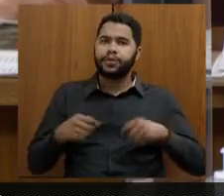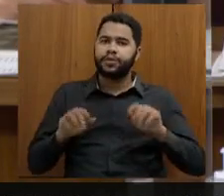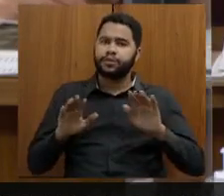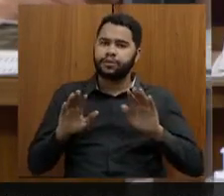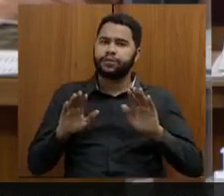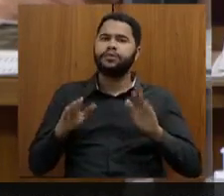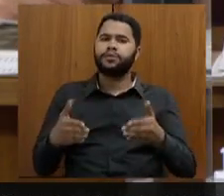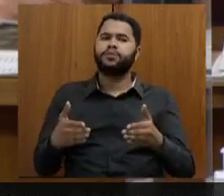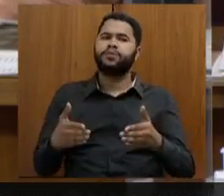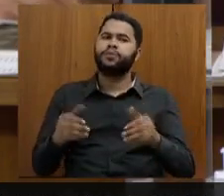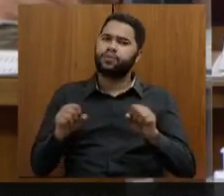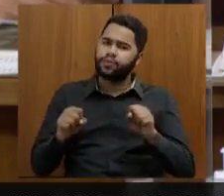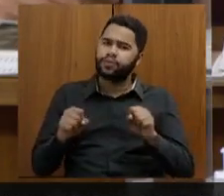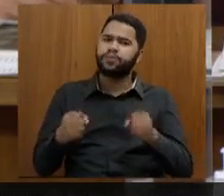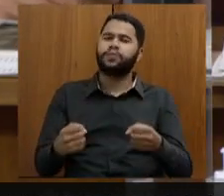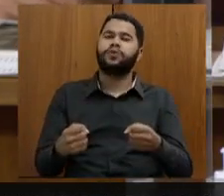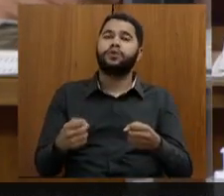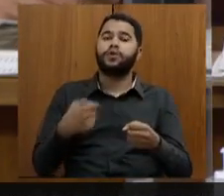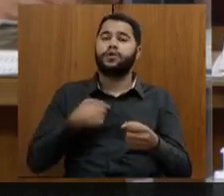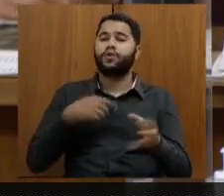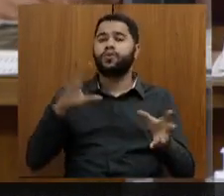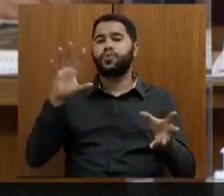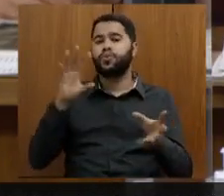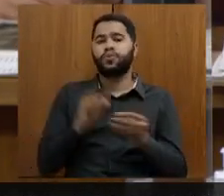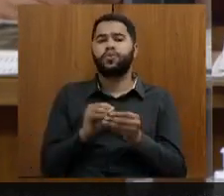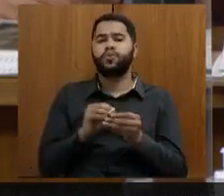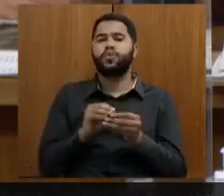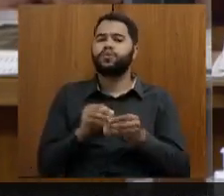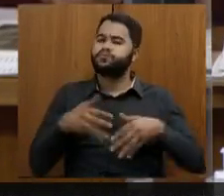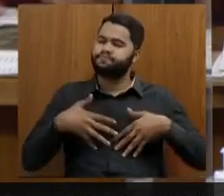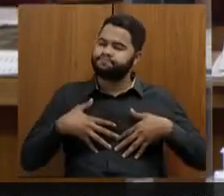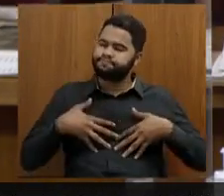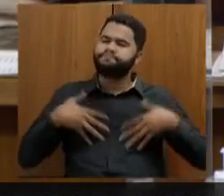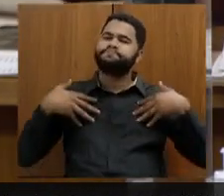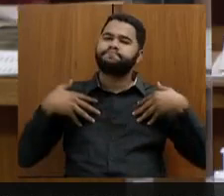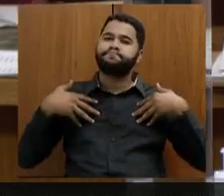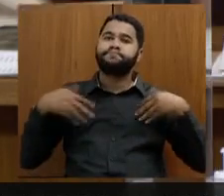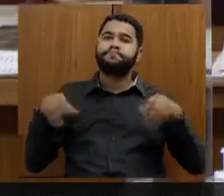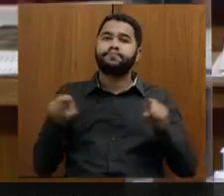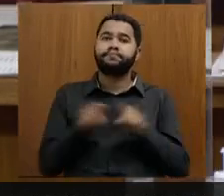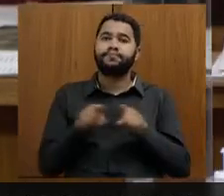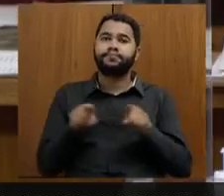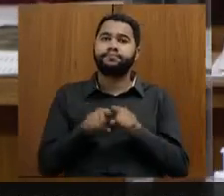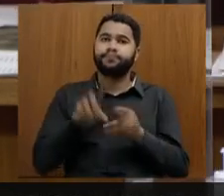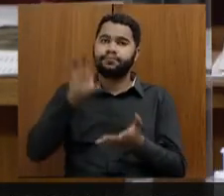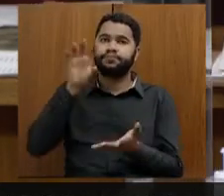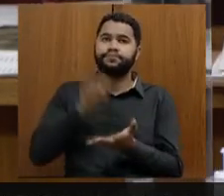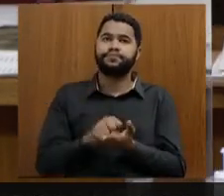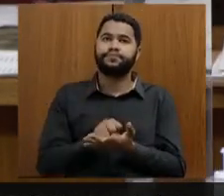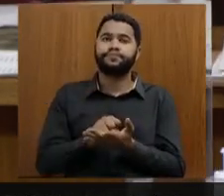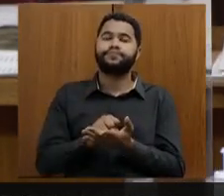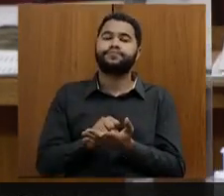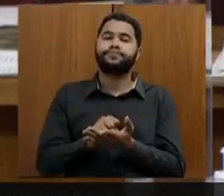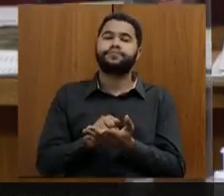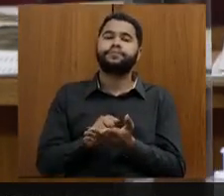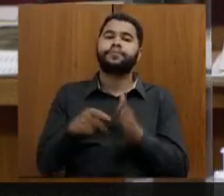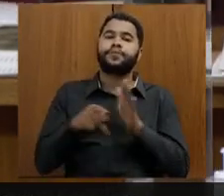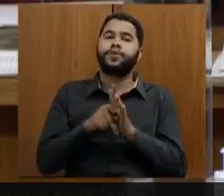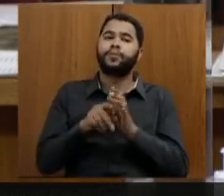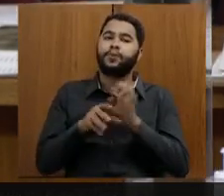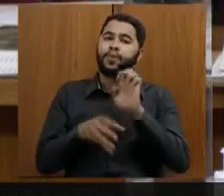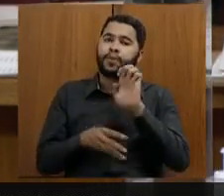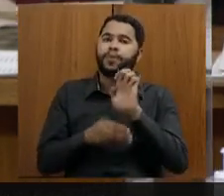recortar essas dívidas eu fecho aqui dizendo da satisfação e aqui em senhora registrar são as emendas